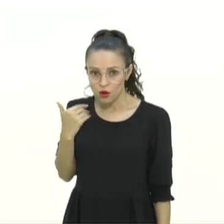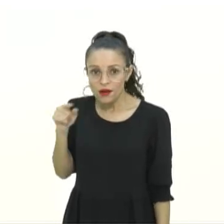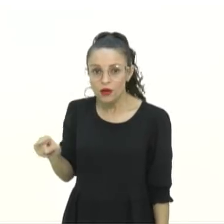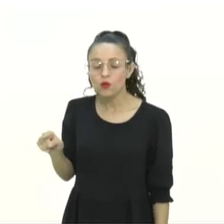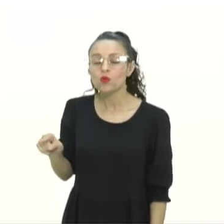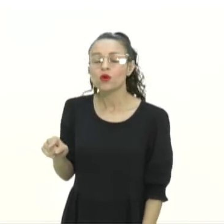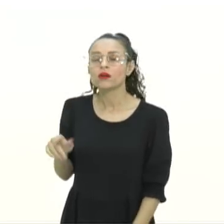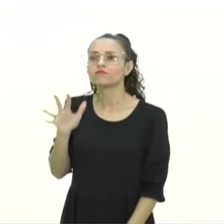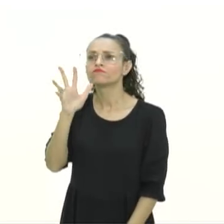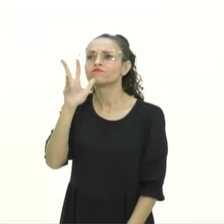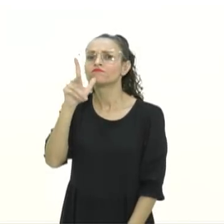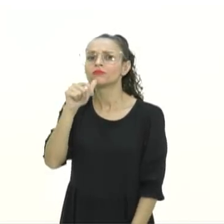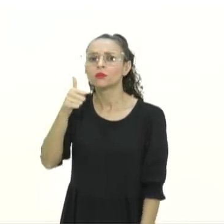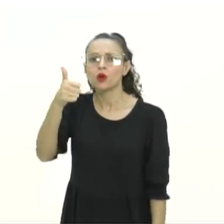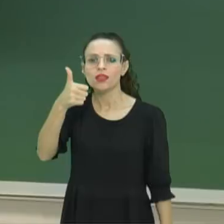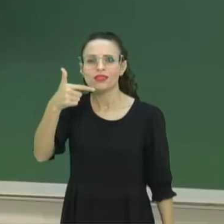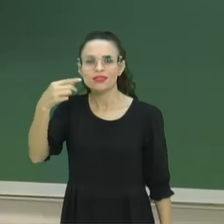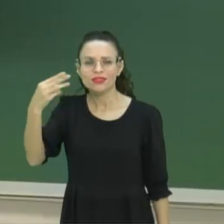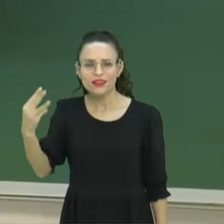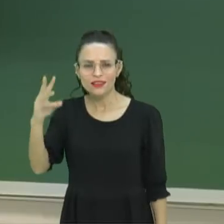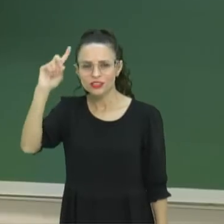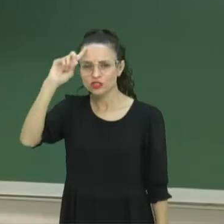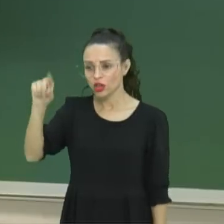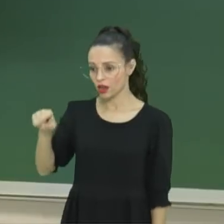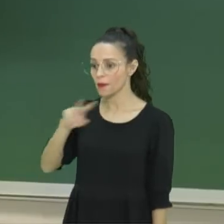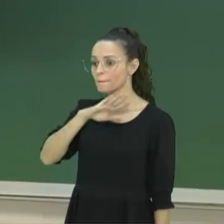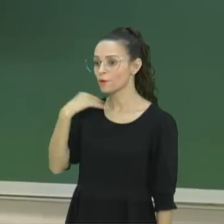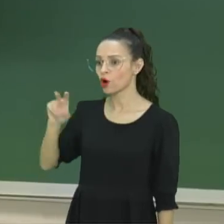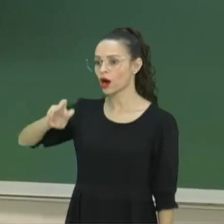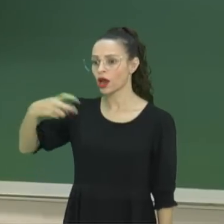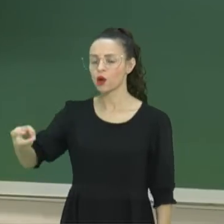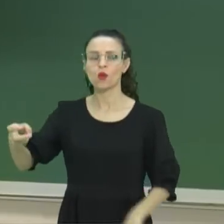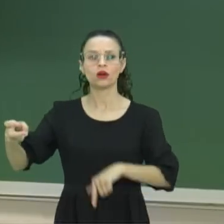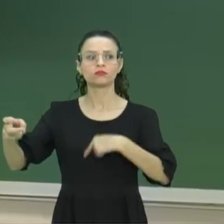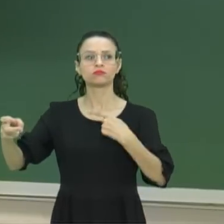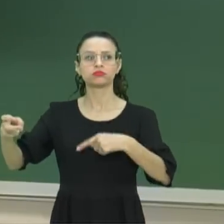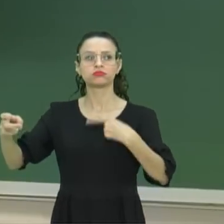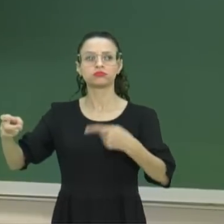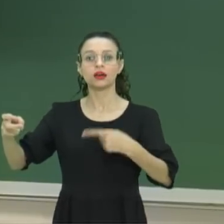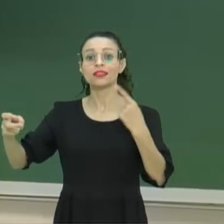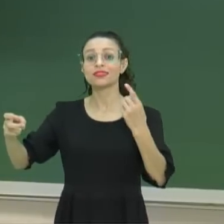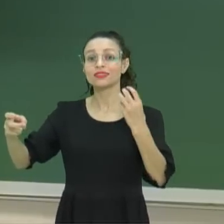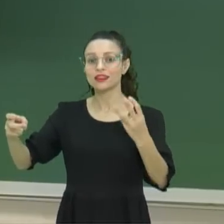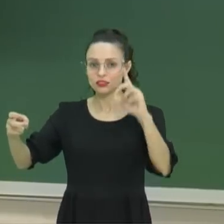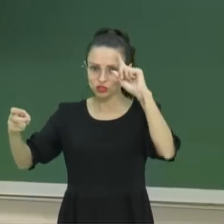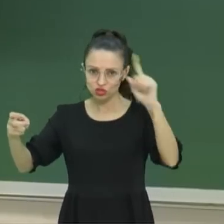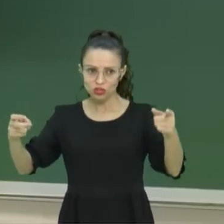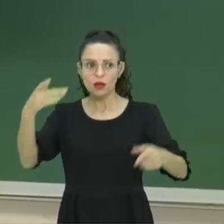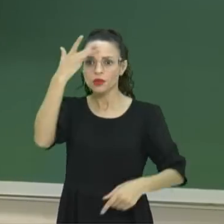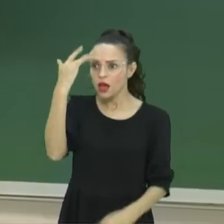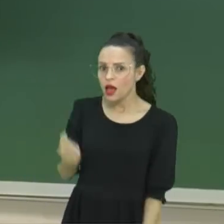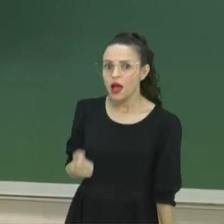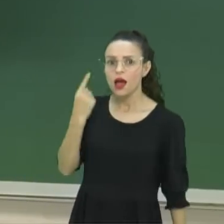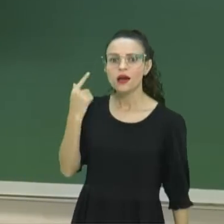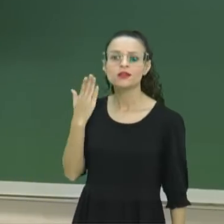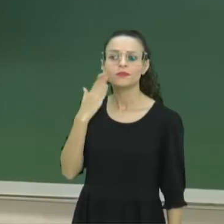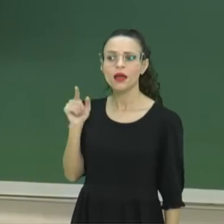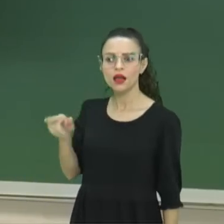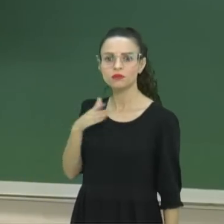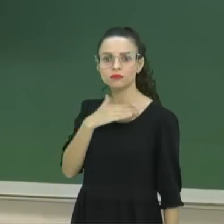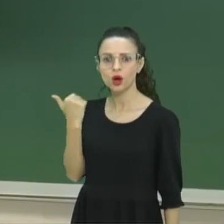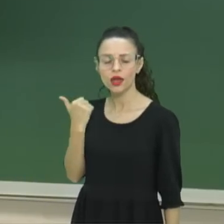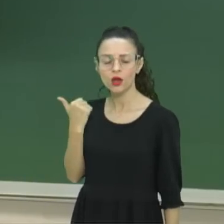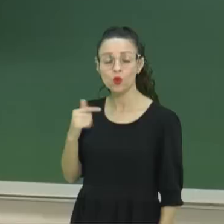até chegar na Europa. Ou seja, 13 dias depois é que as pessoas souberam que o presidente dos Estados Unidos